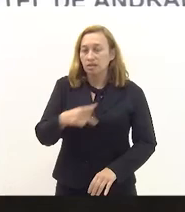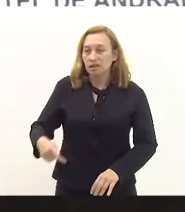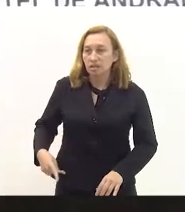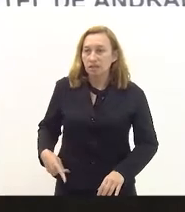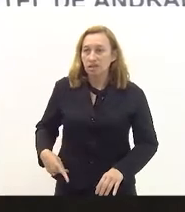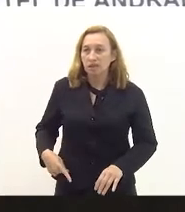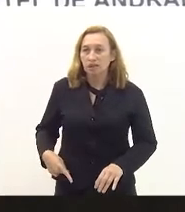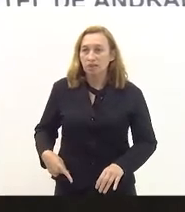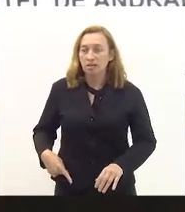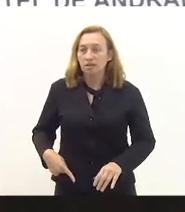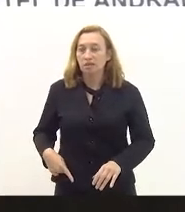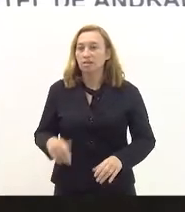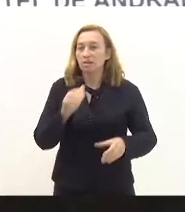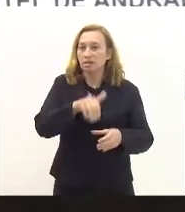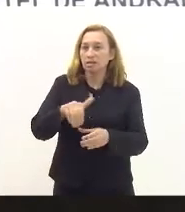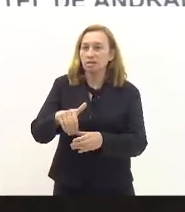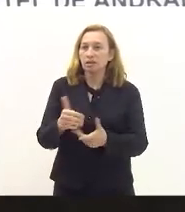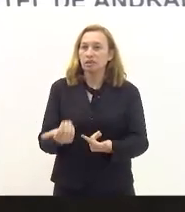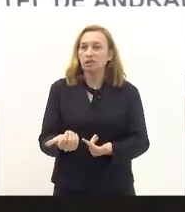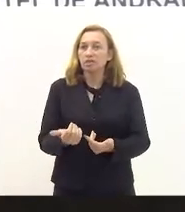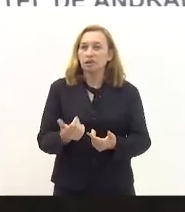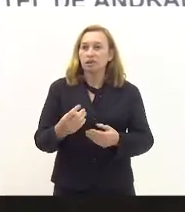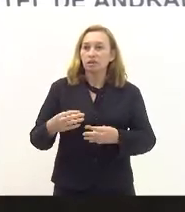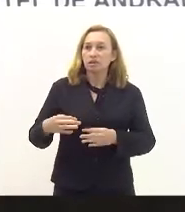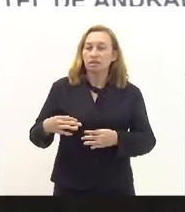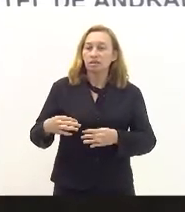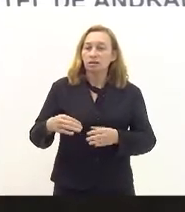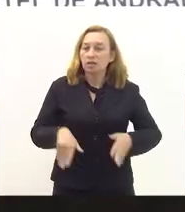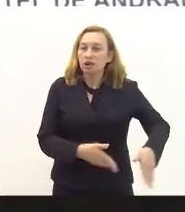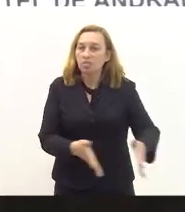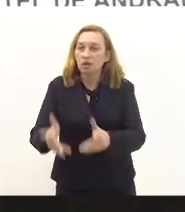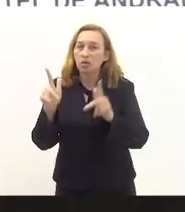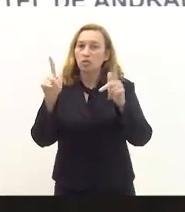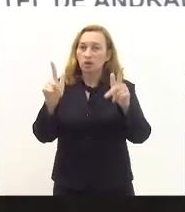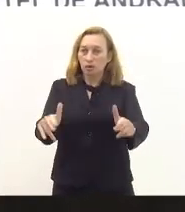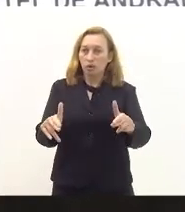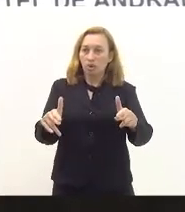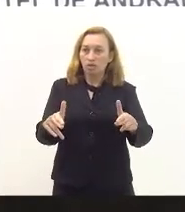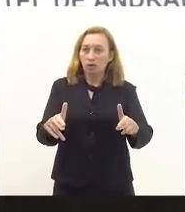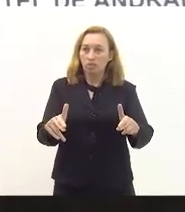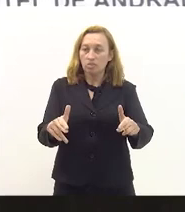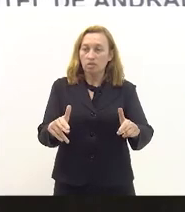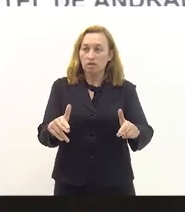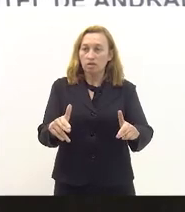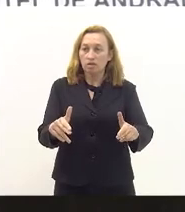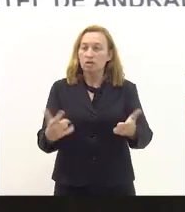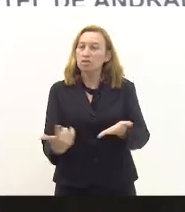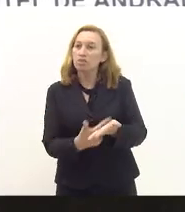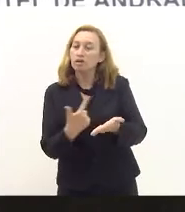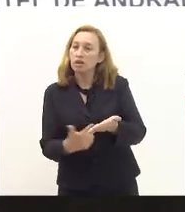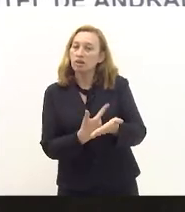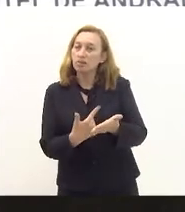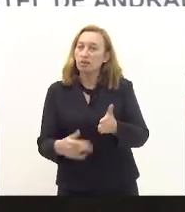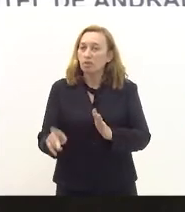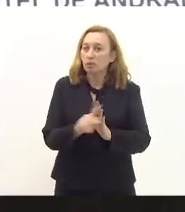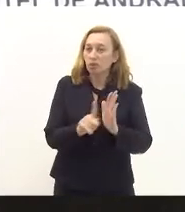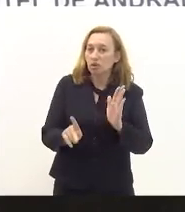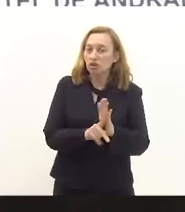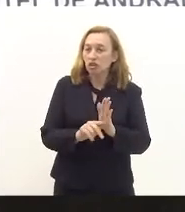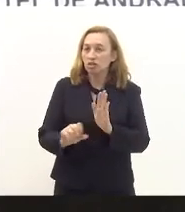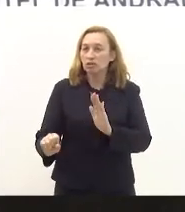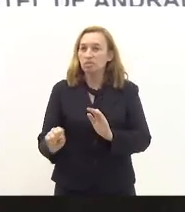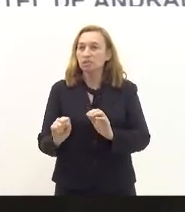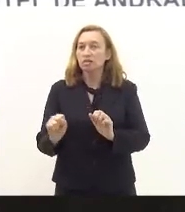pleito eleitoral, trilha o mesmo caminho. No seu livro Projeto Nacional, O Dever